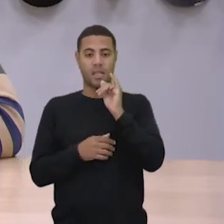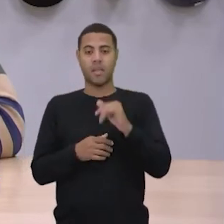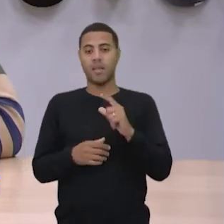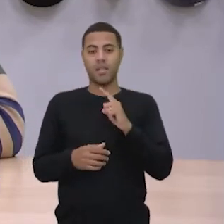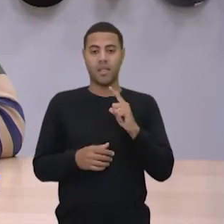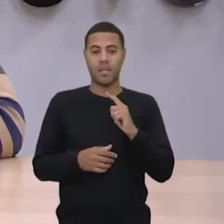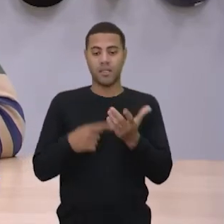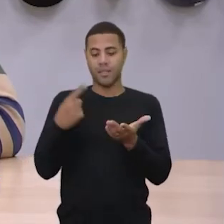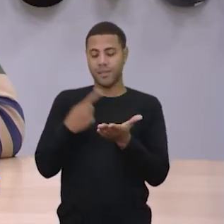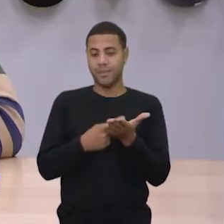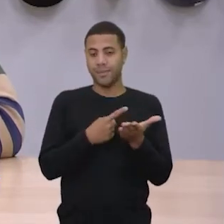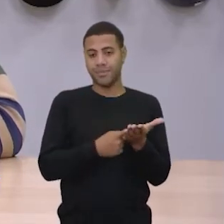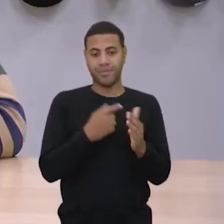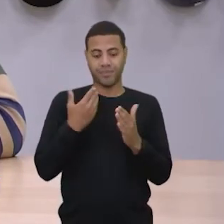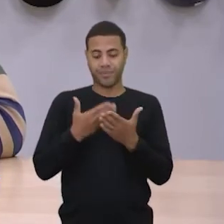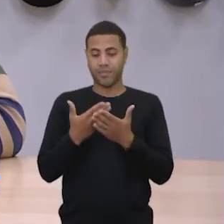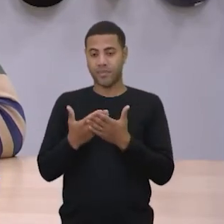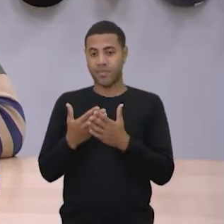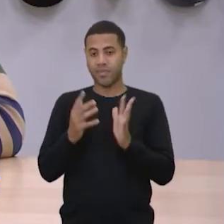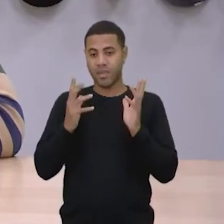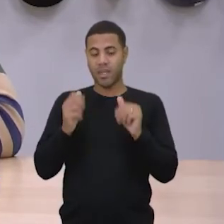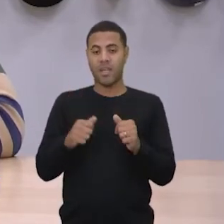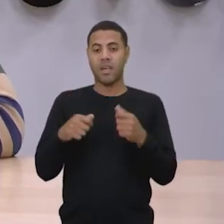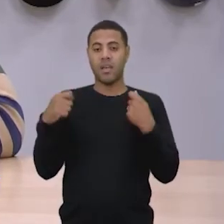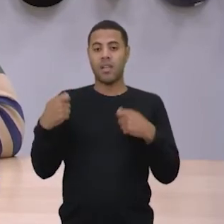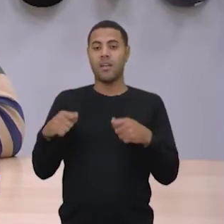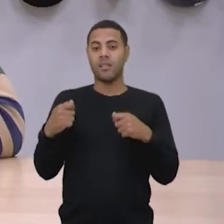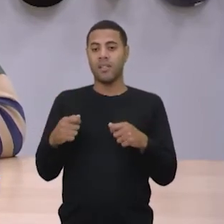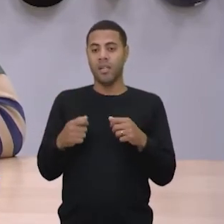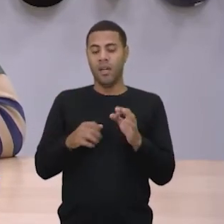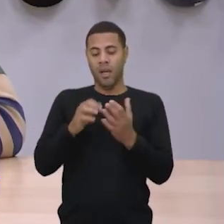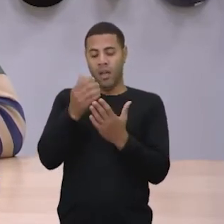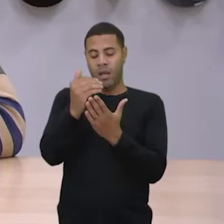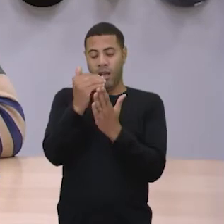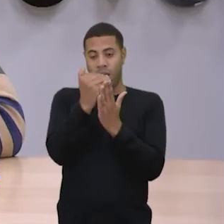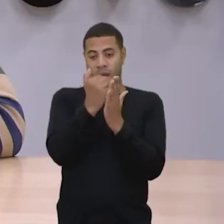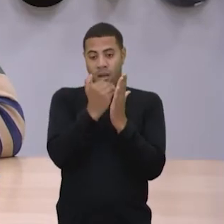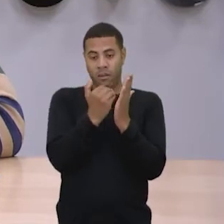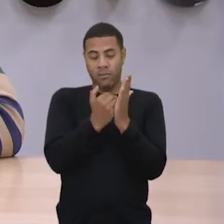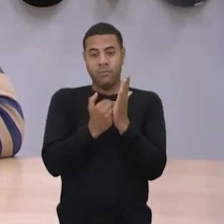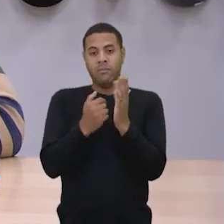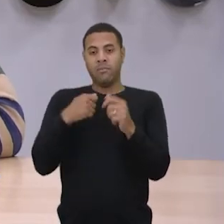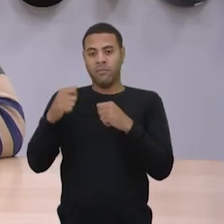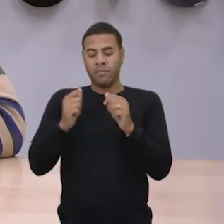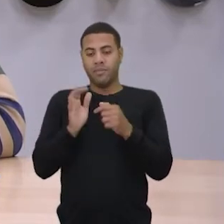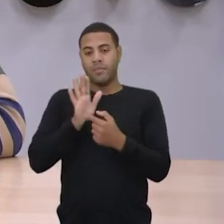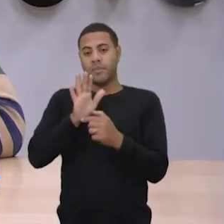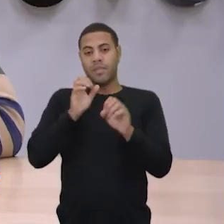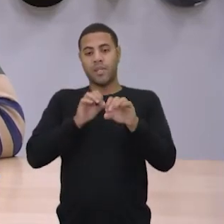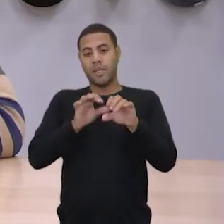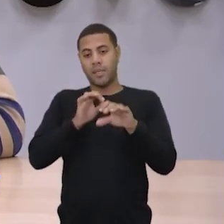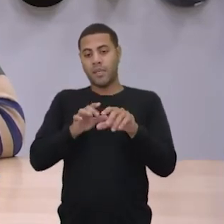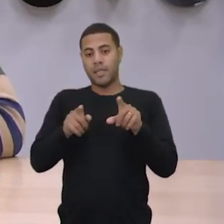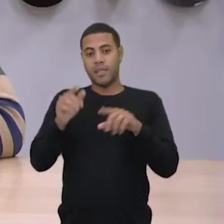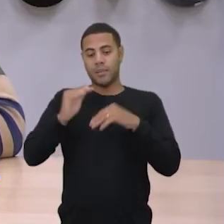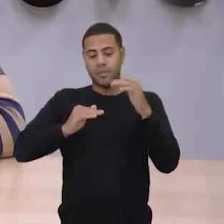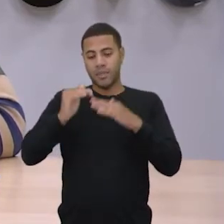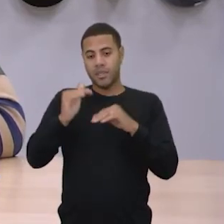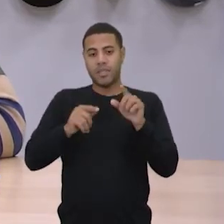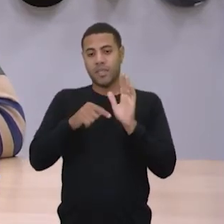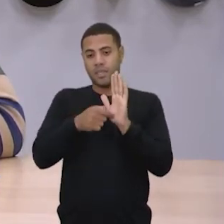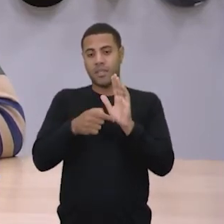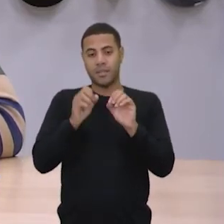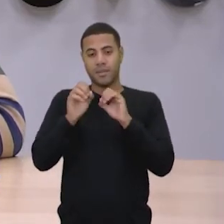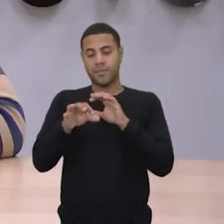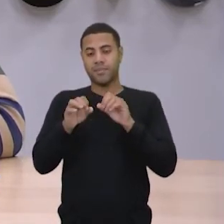tenho agenda de todas as aulas que eu tenho que realizar, de todos os temas que eu tenho que trabalhar, todas as habilidades que eu tenho que trabalhar com